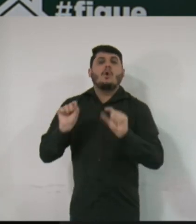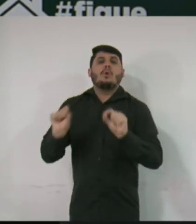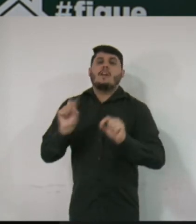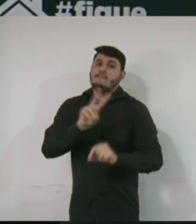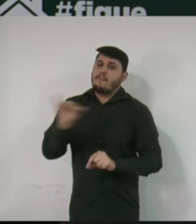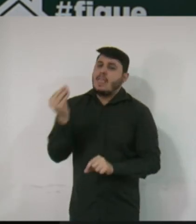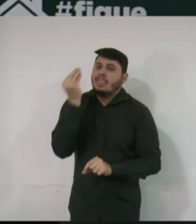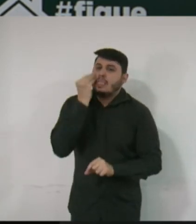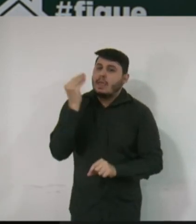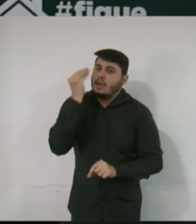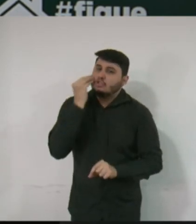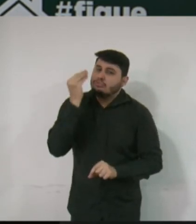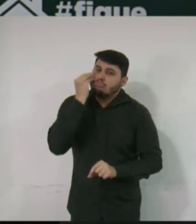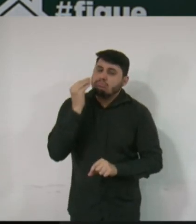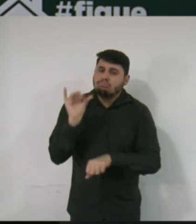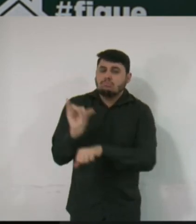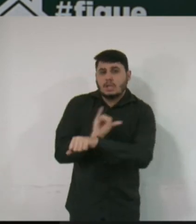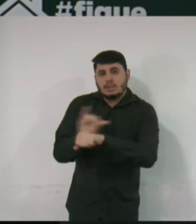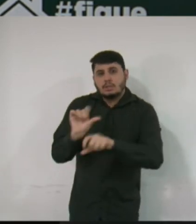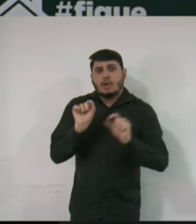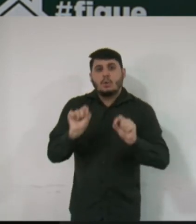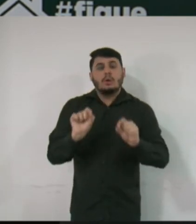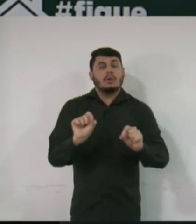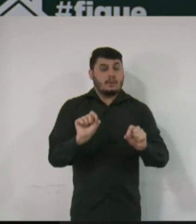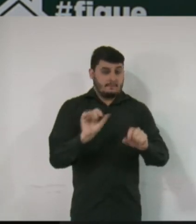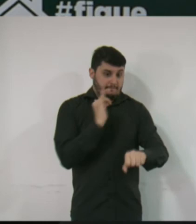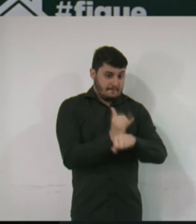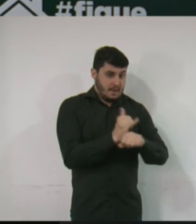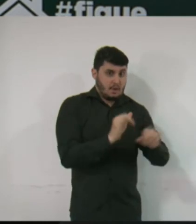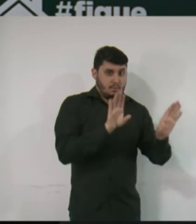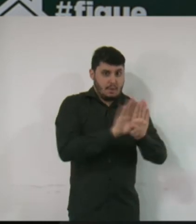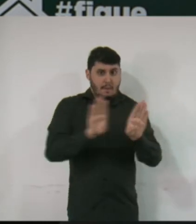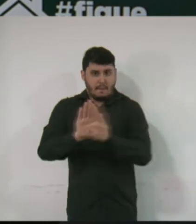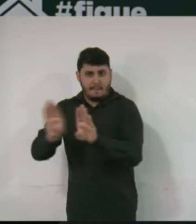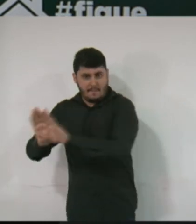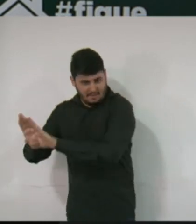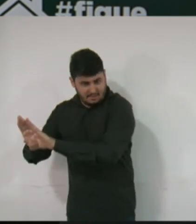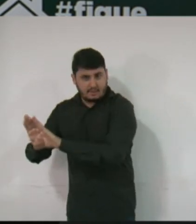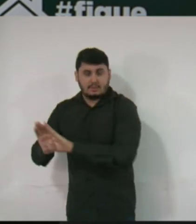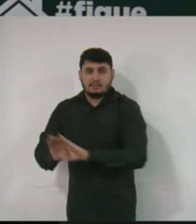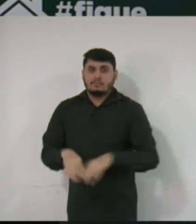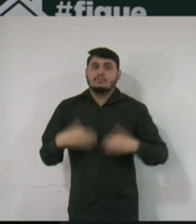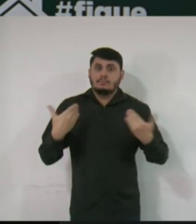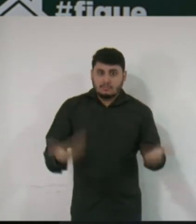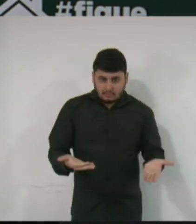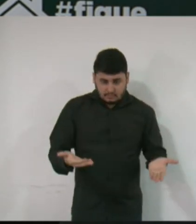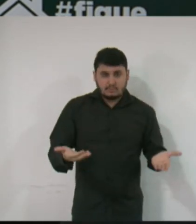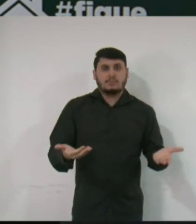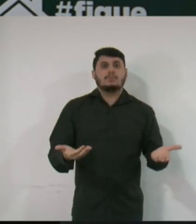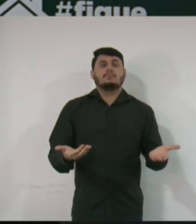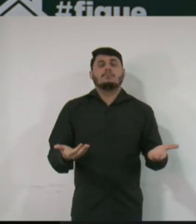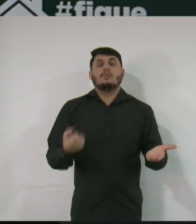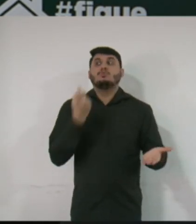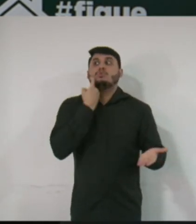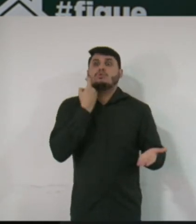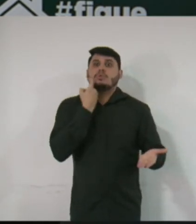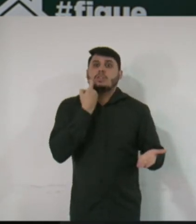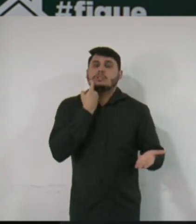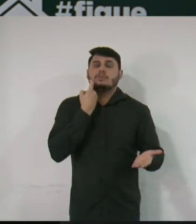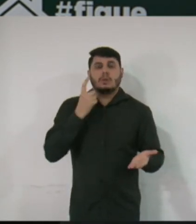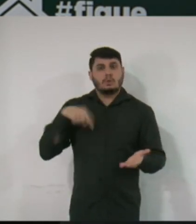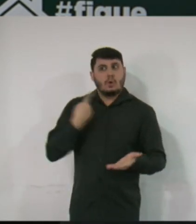comércio dentro do parque. E foram iniciados testes na sexta-feira com a colocação de disciplinadores com a